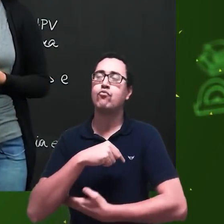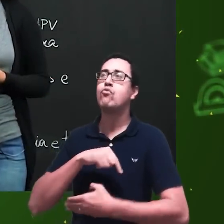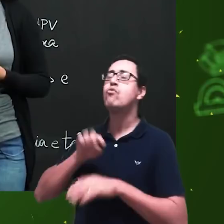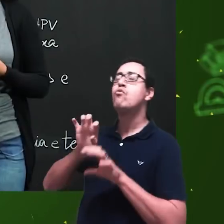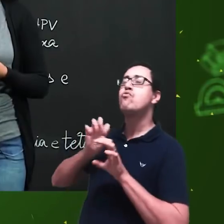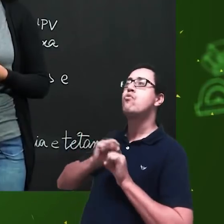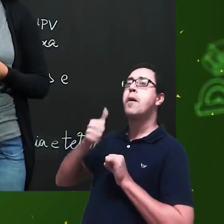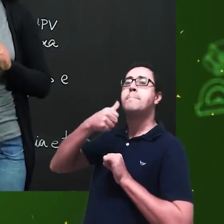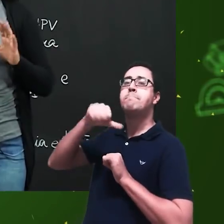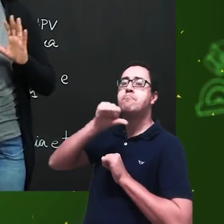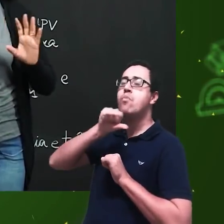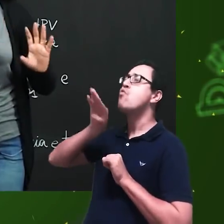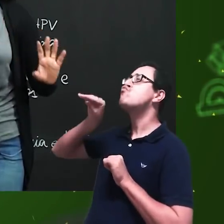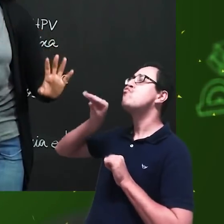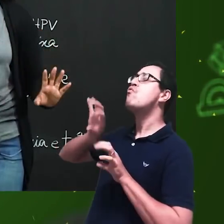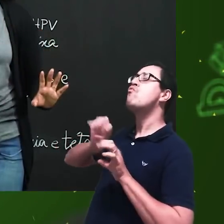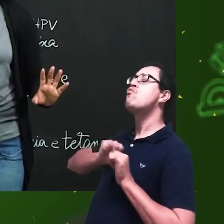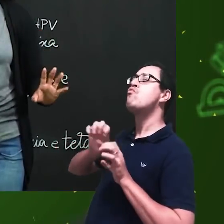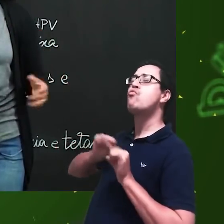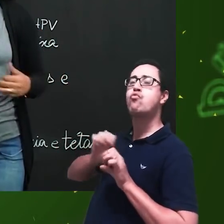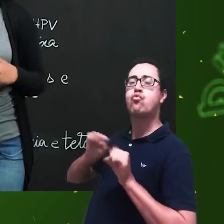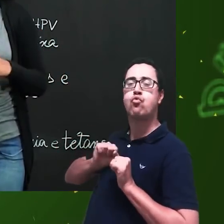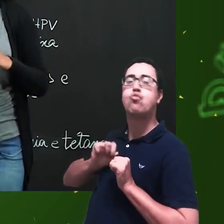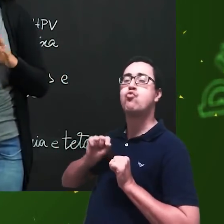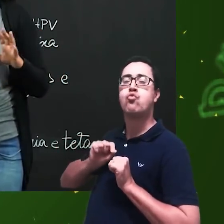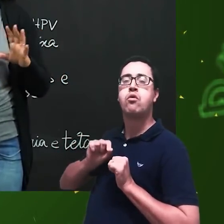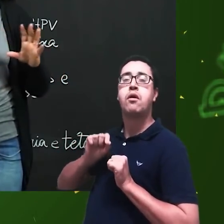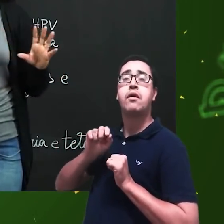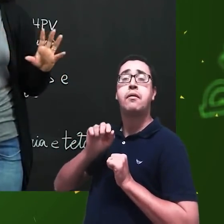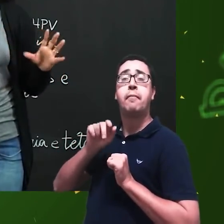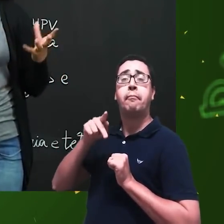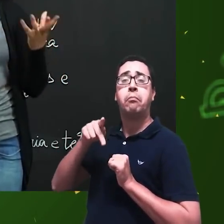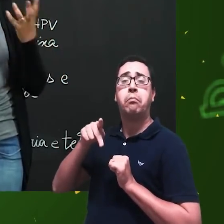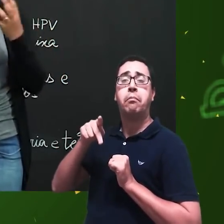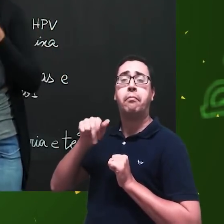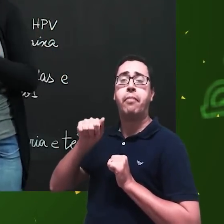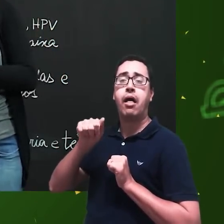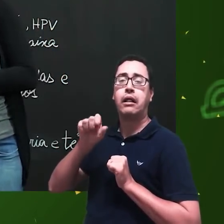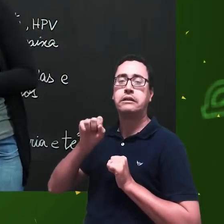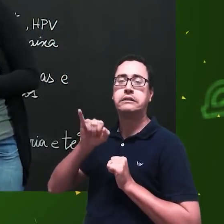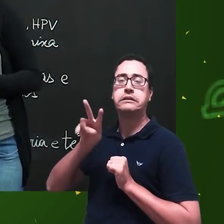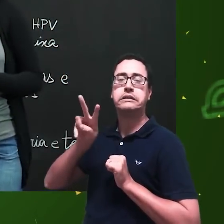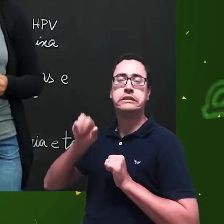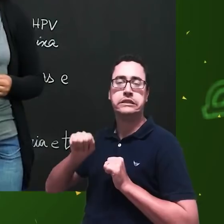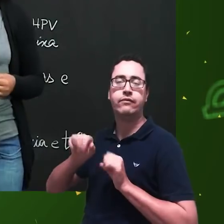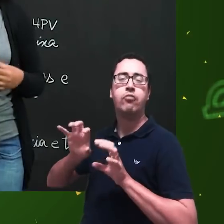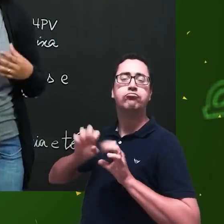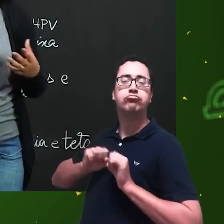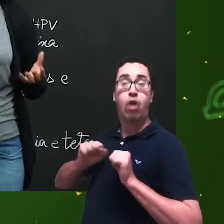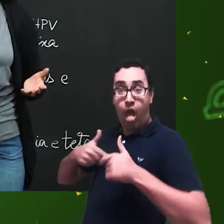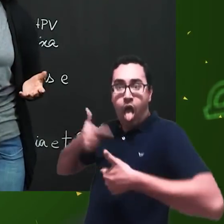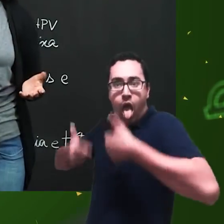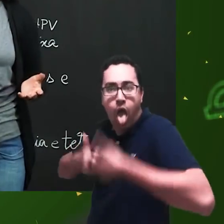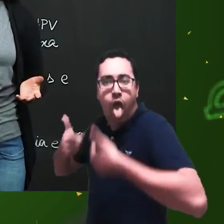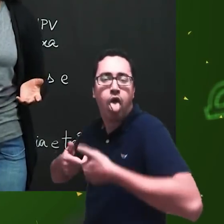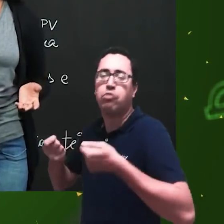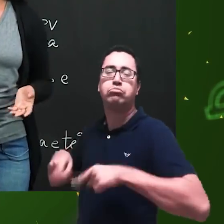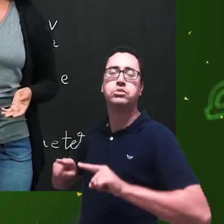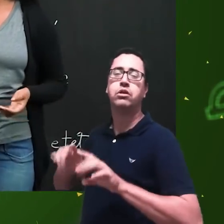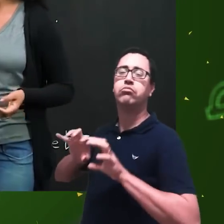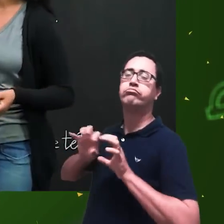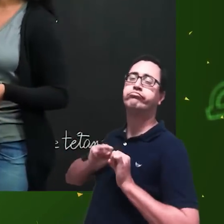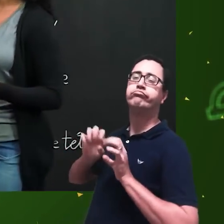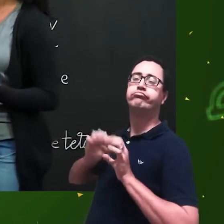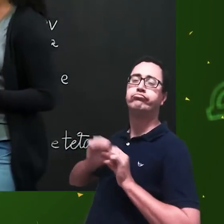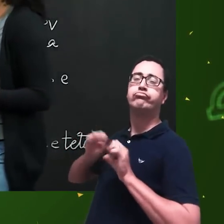A gente fala que é uma imunização passiva. Você não fez nada para buscar, você recebeu. Pronto. Agora,